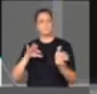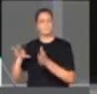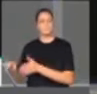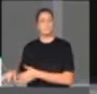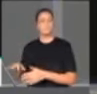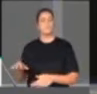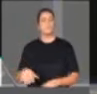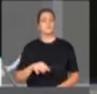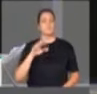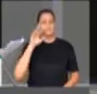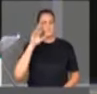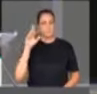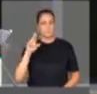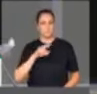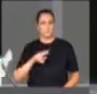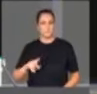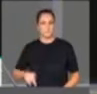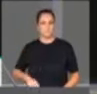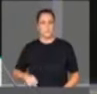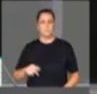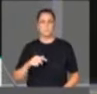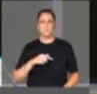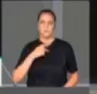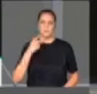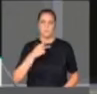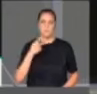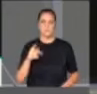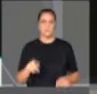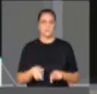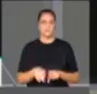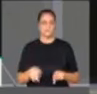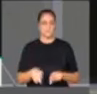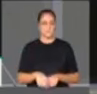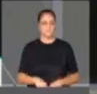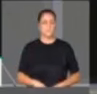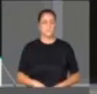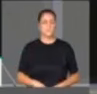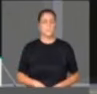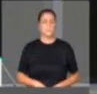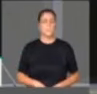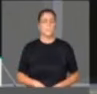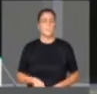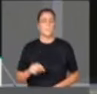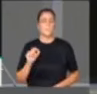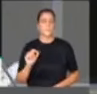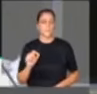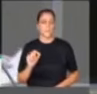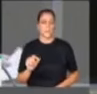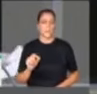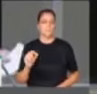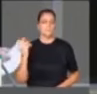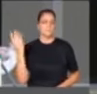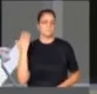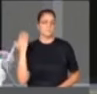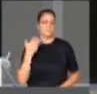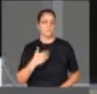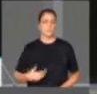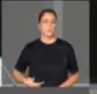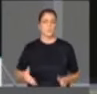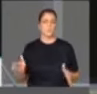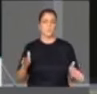Eu queria, em primeiro lugar, fazer uma referência ao governo do presidente Lula, bem porque é